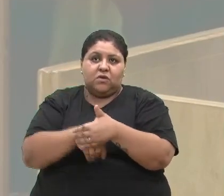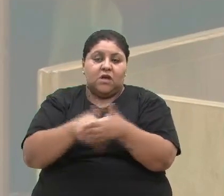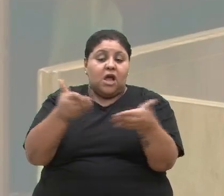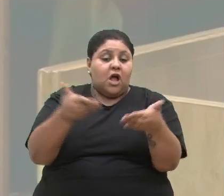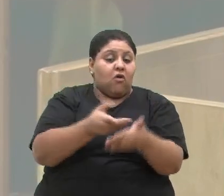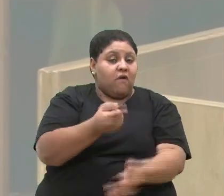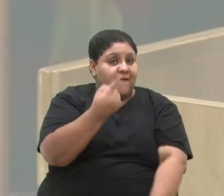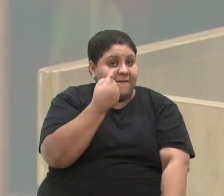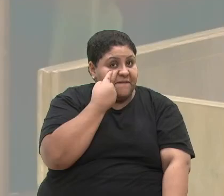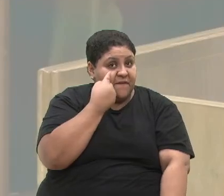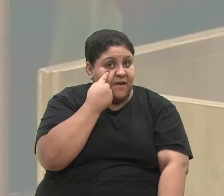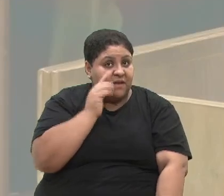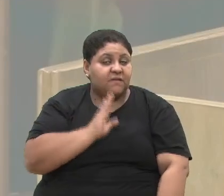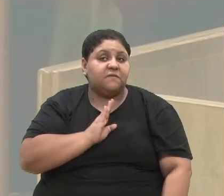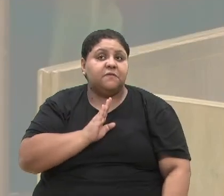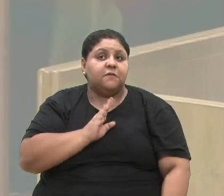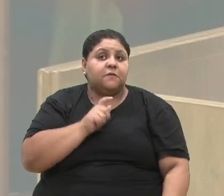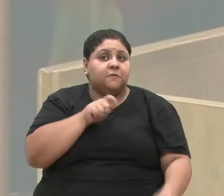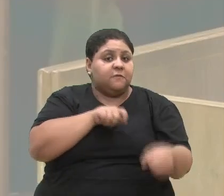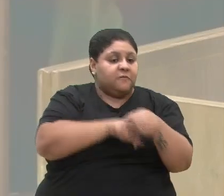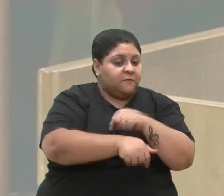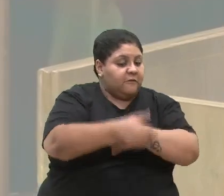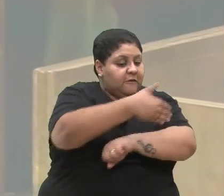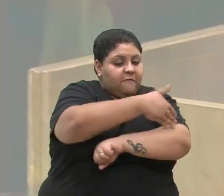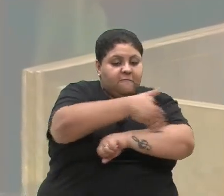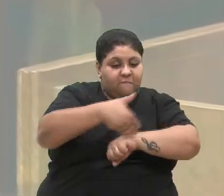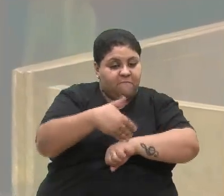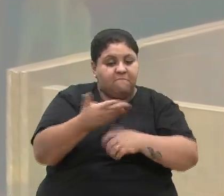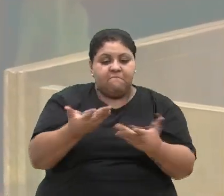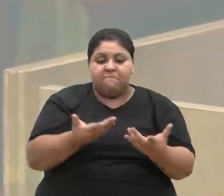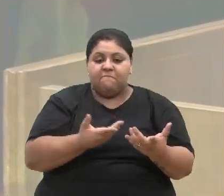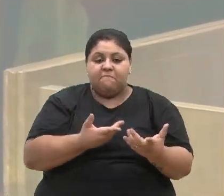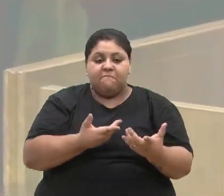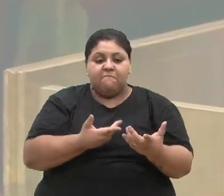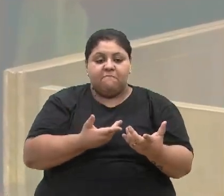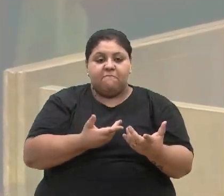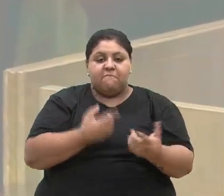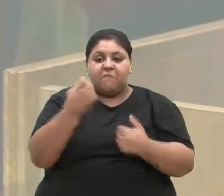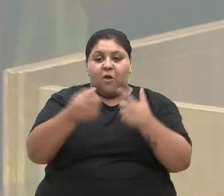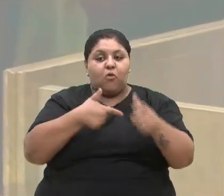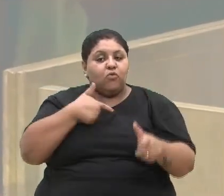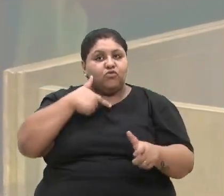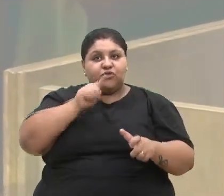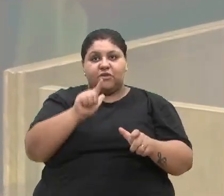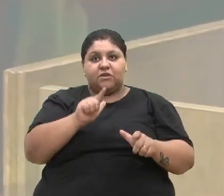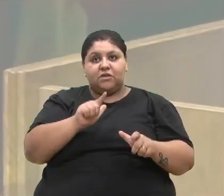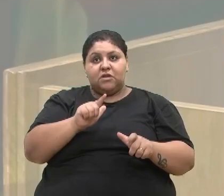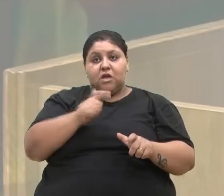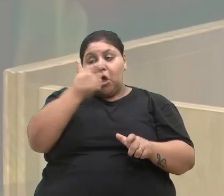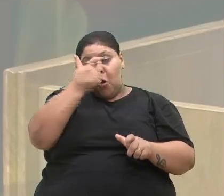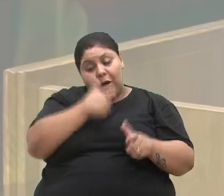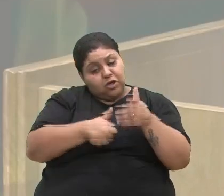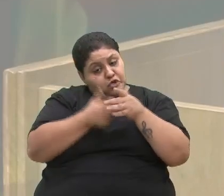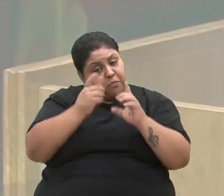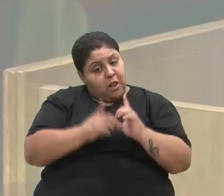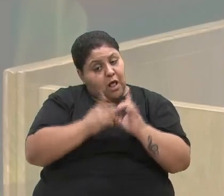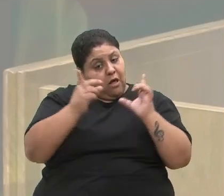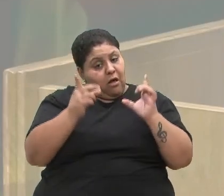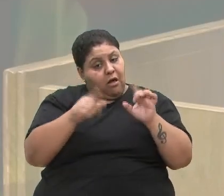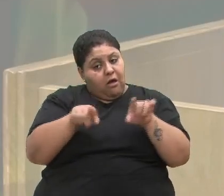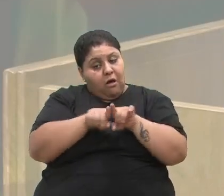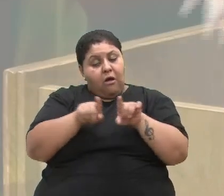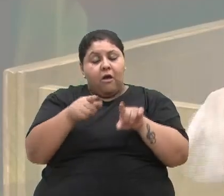aí investimento em ruas e coisa que uns ganham, outros não ganham. Eu espero que seja democrático. Inclusive a verba, a